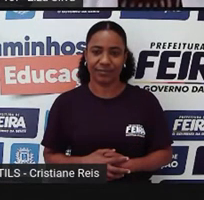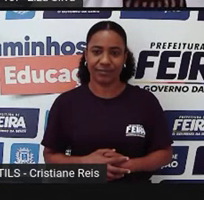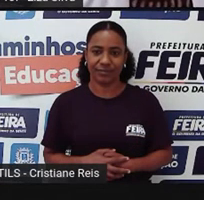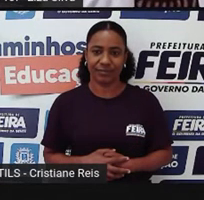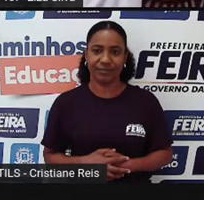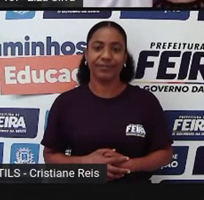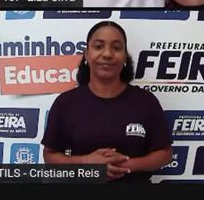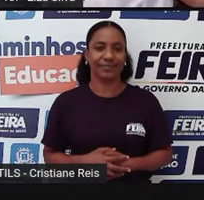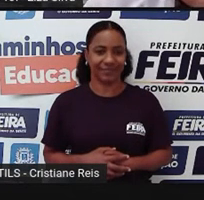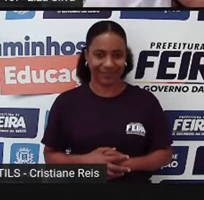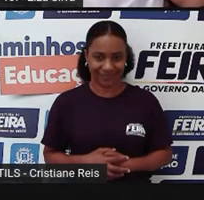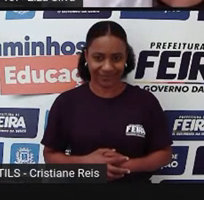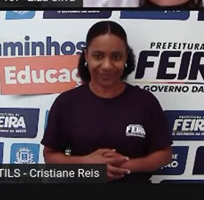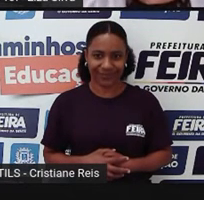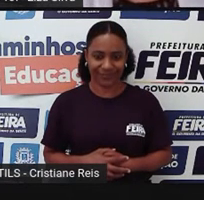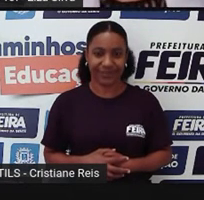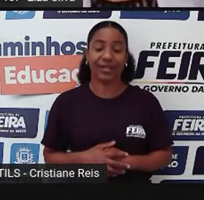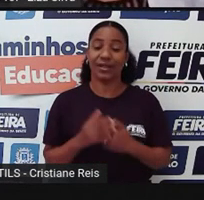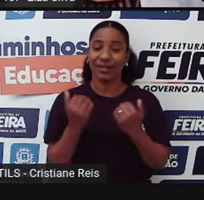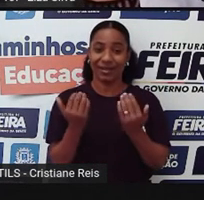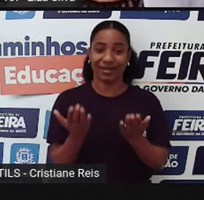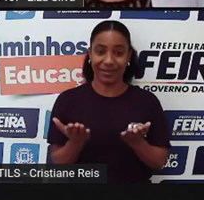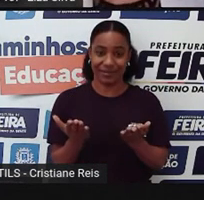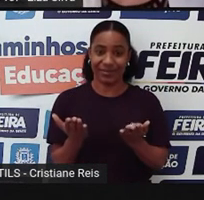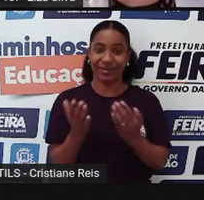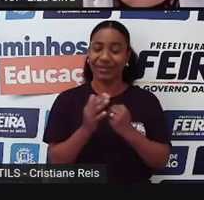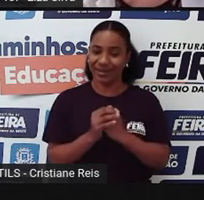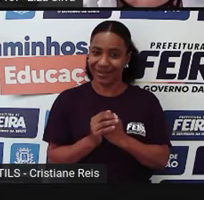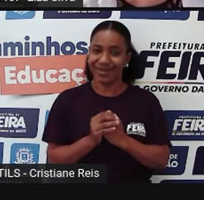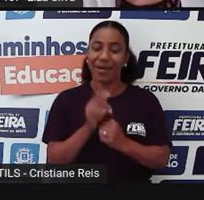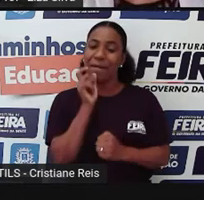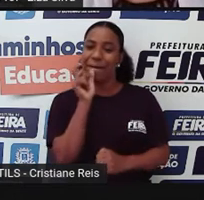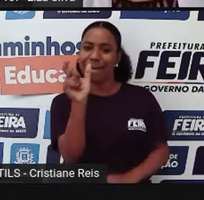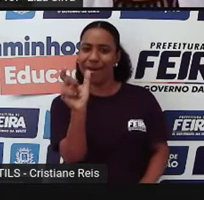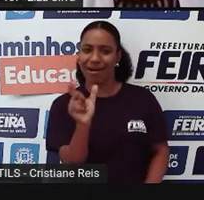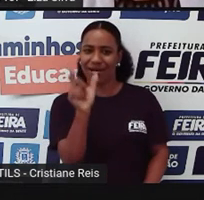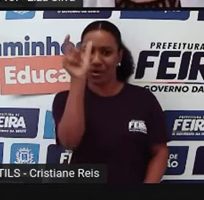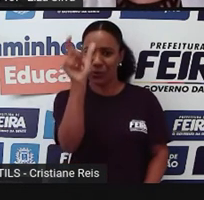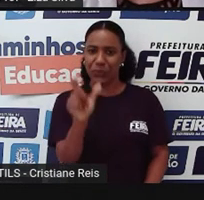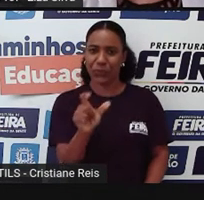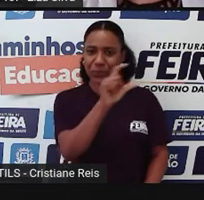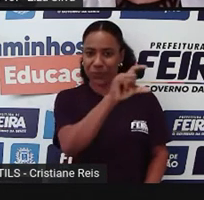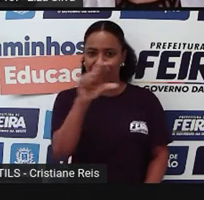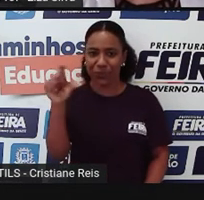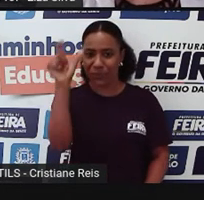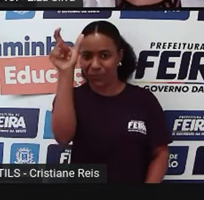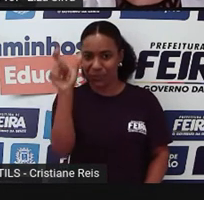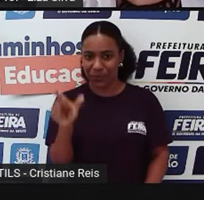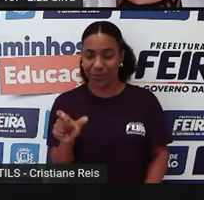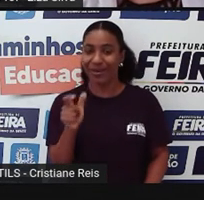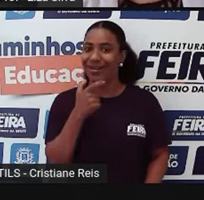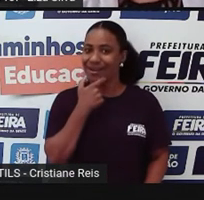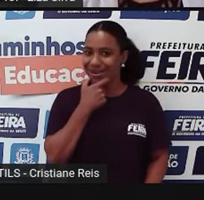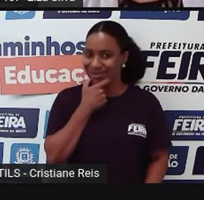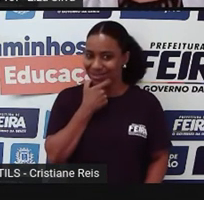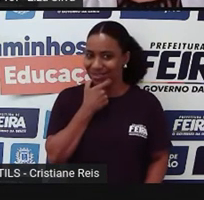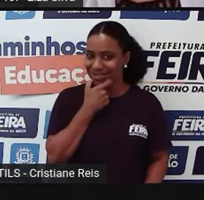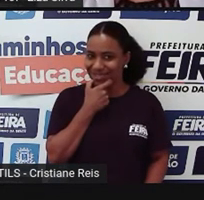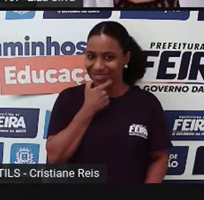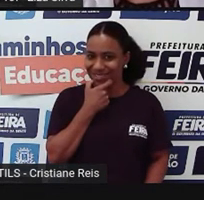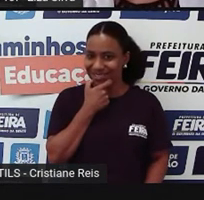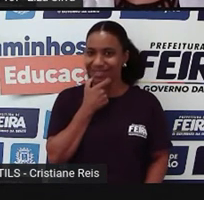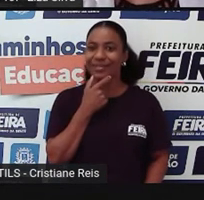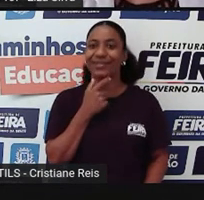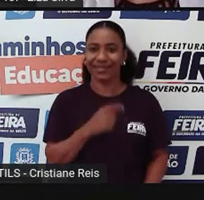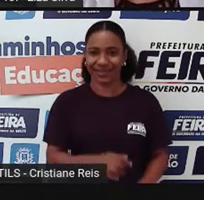o World Trade Nem nós temos aqui em casa fala e o vocabulário Que Nós Vamos explorar são